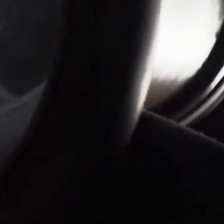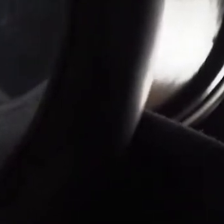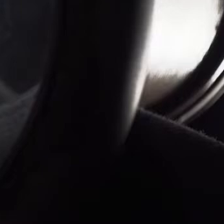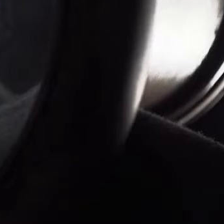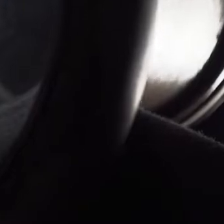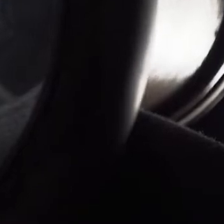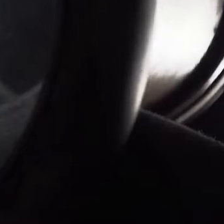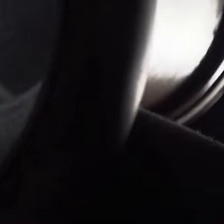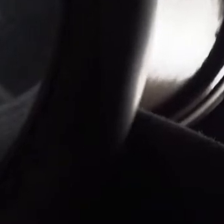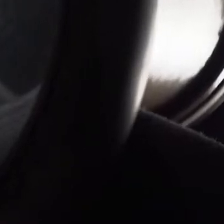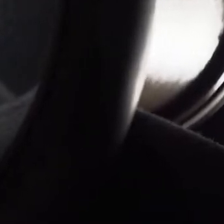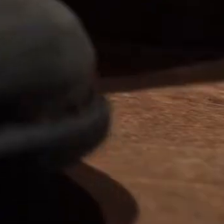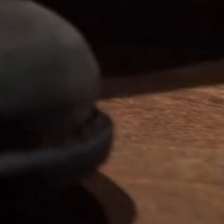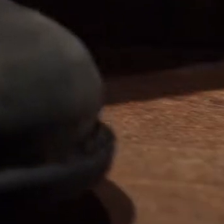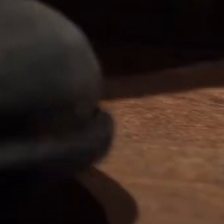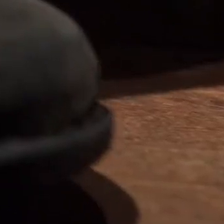Mãos de Márcio tocando derbaque.